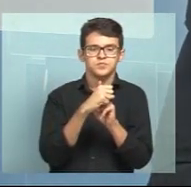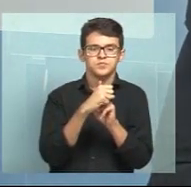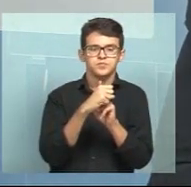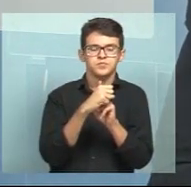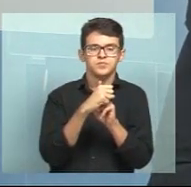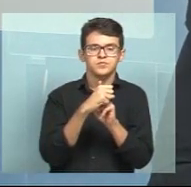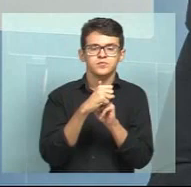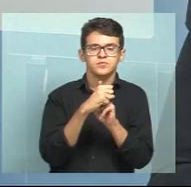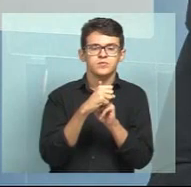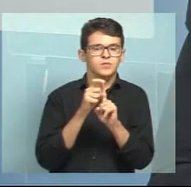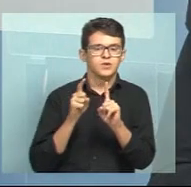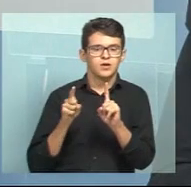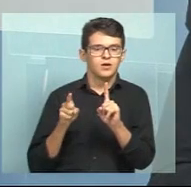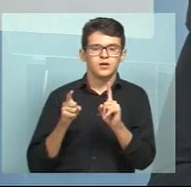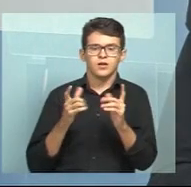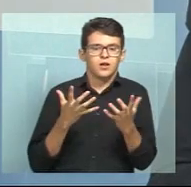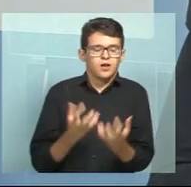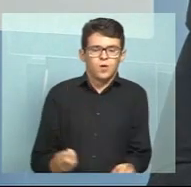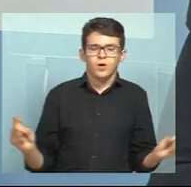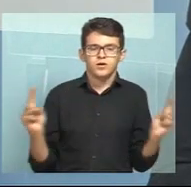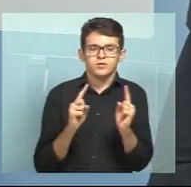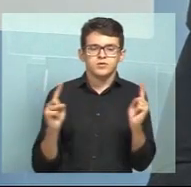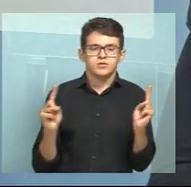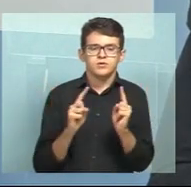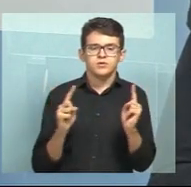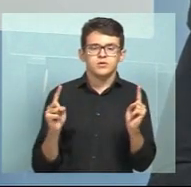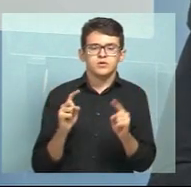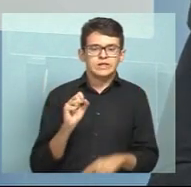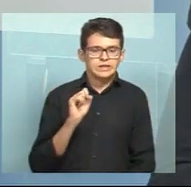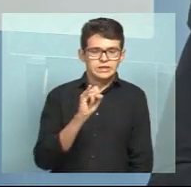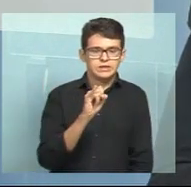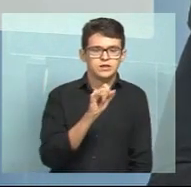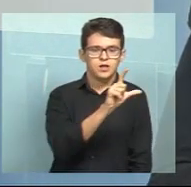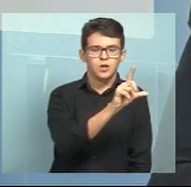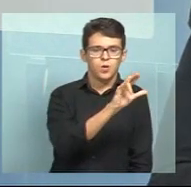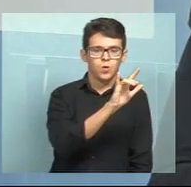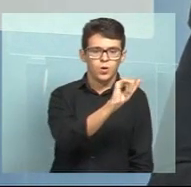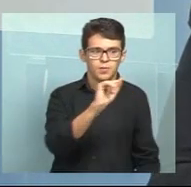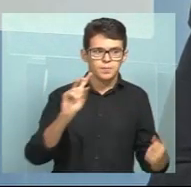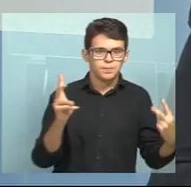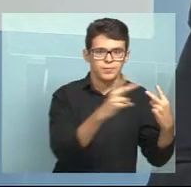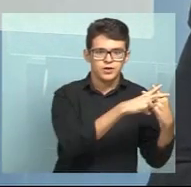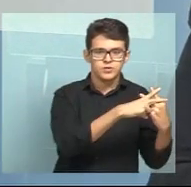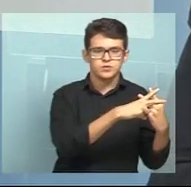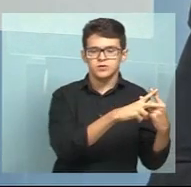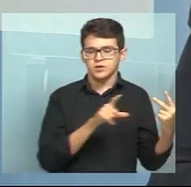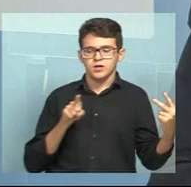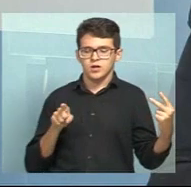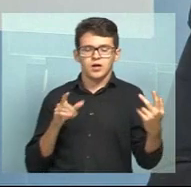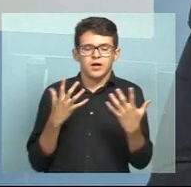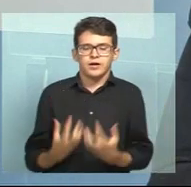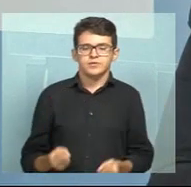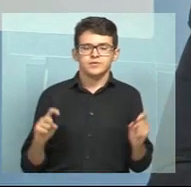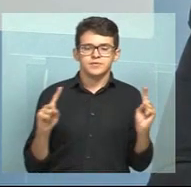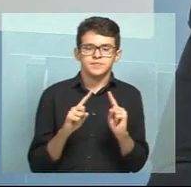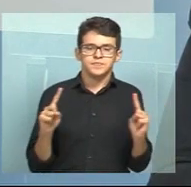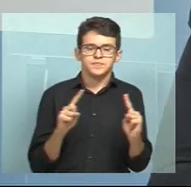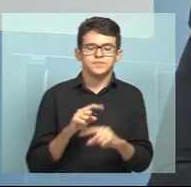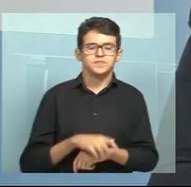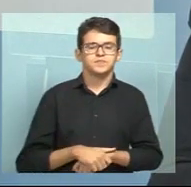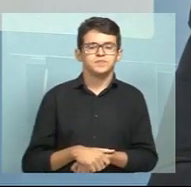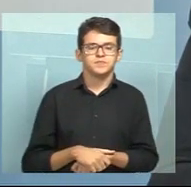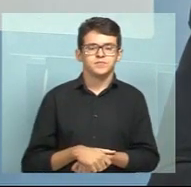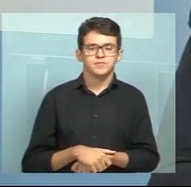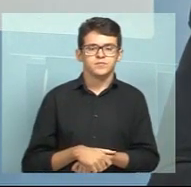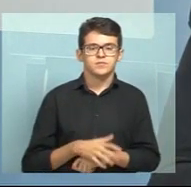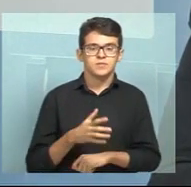movimentos sociais não aceitarão de forma nenhuma a eventual prisão do ex-presidente Lula. Stedley participou da reunião da direção nacional do PT